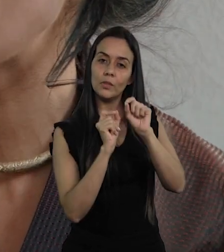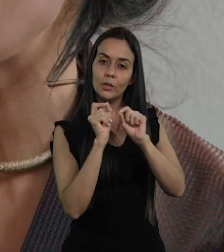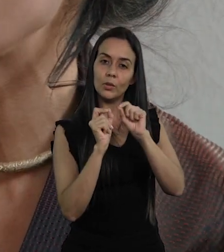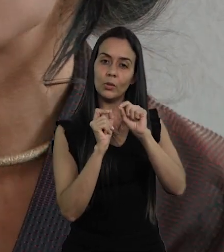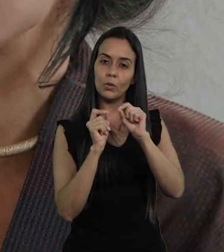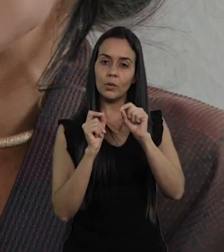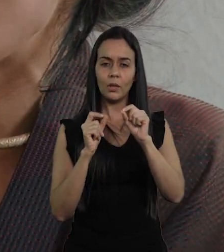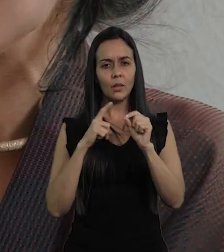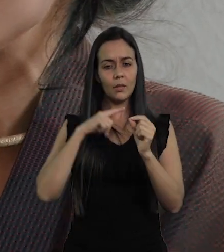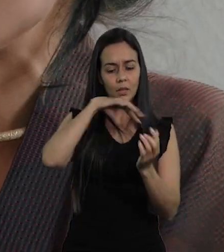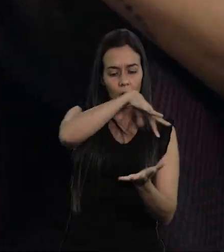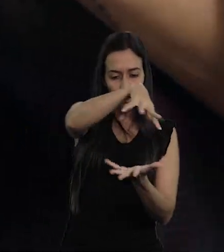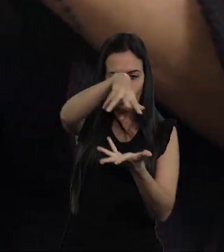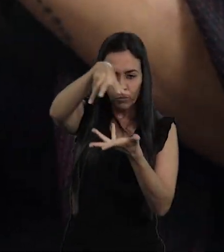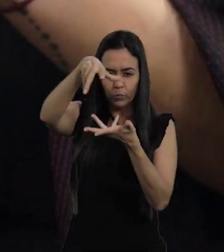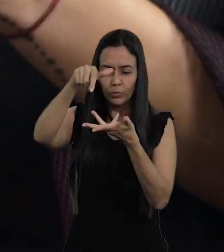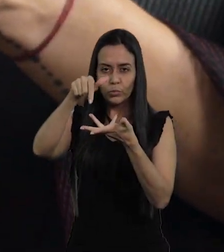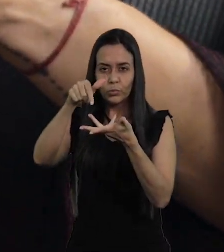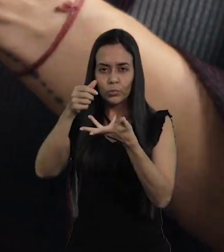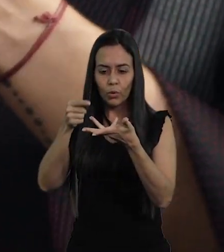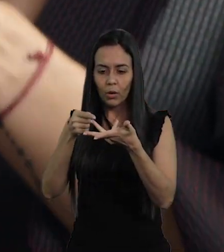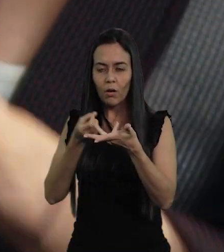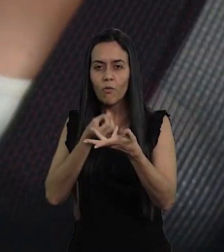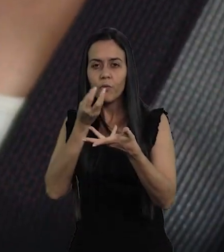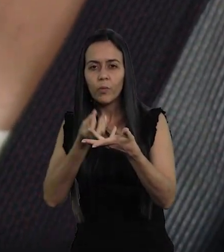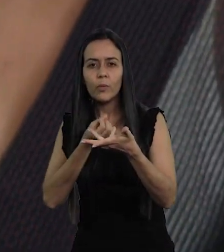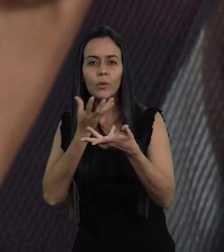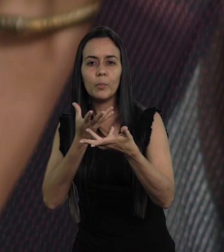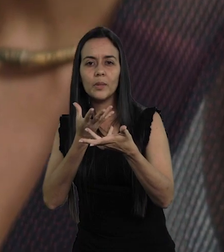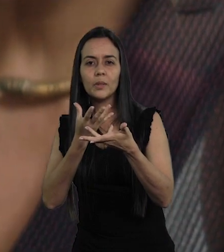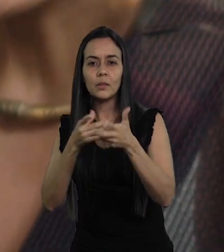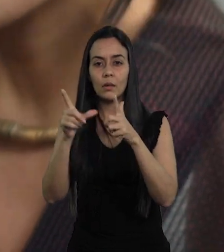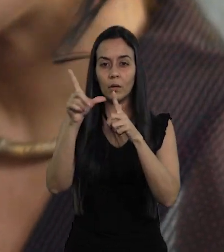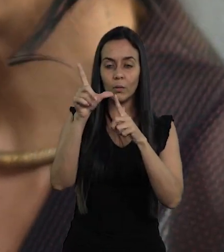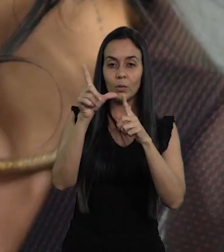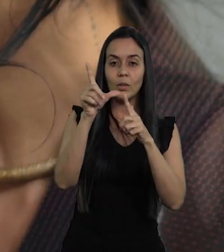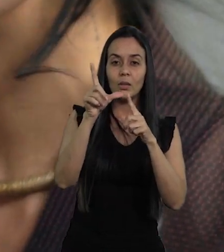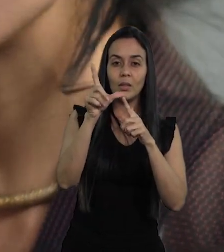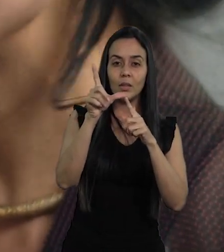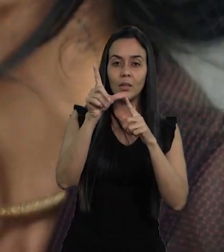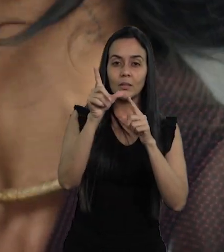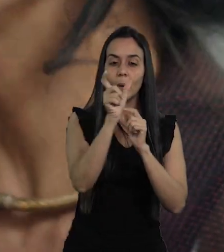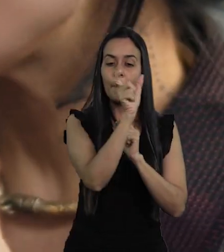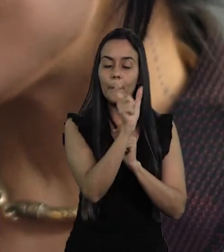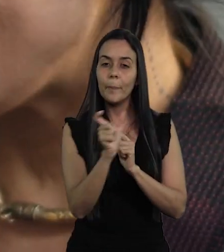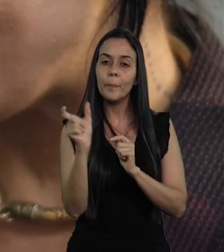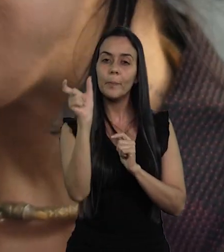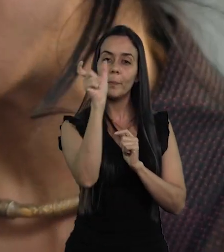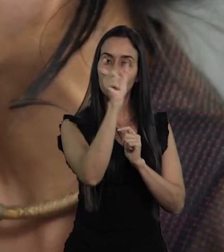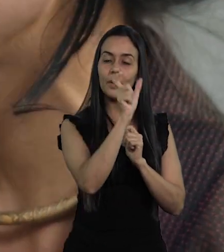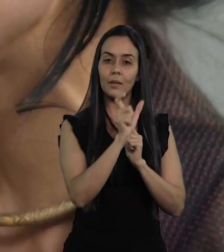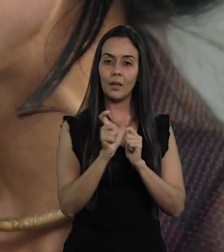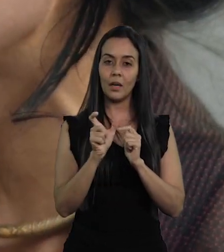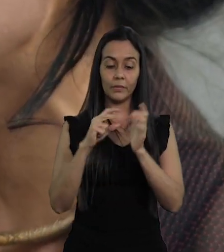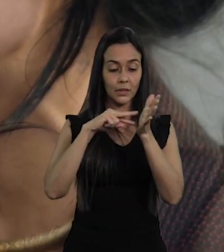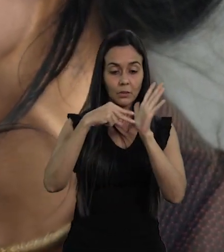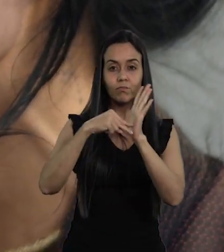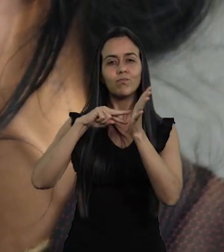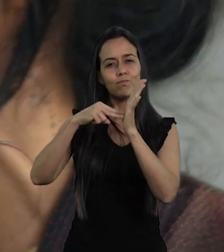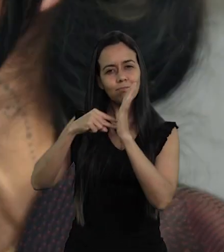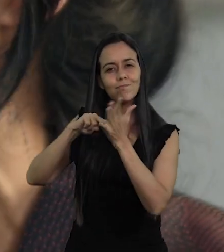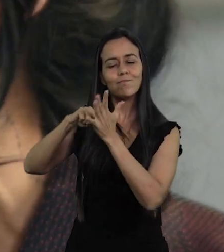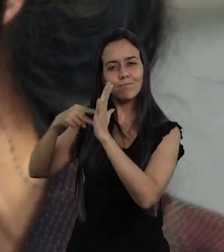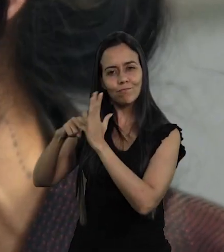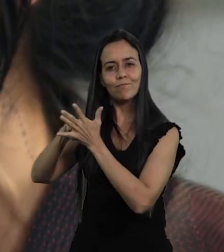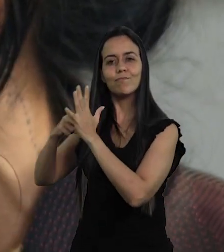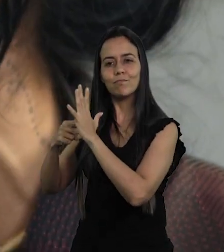globo, né? Isso vai assim nesse trânsito se dissolvendo e às vezes ganhando outros significados, né? De acordo com